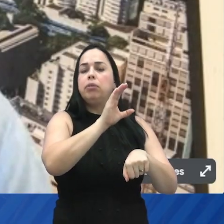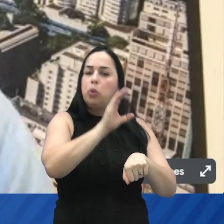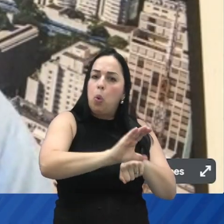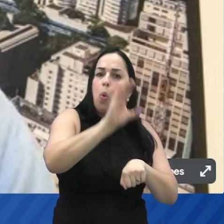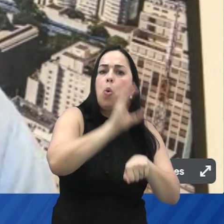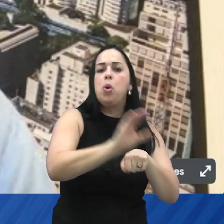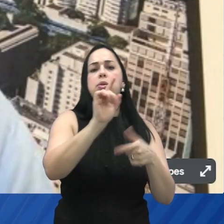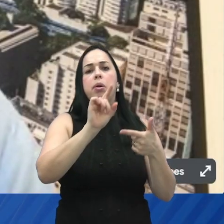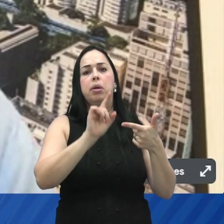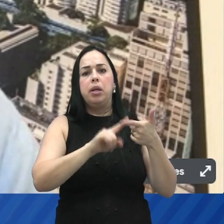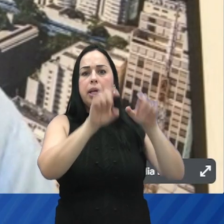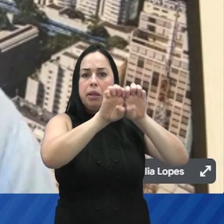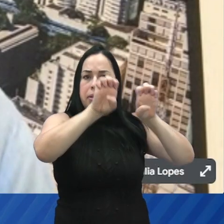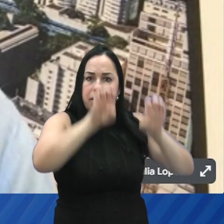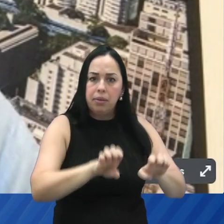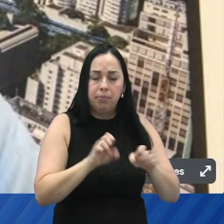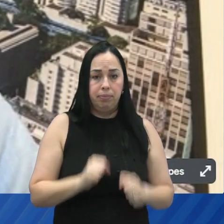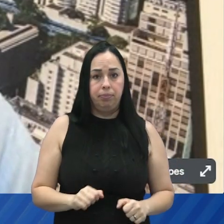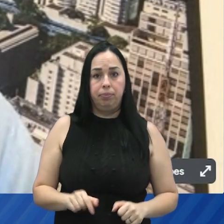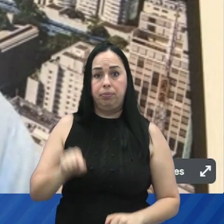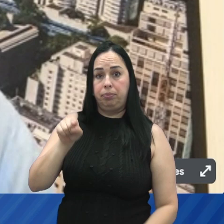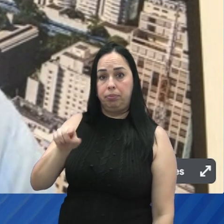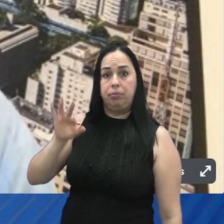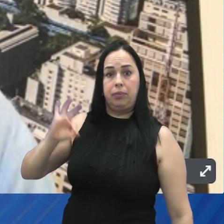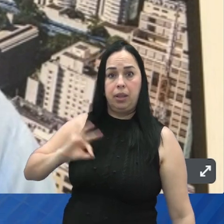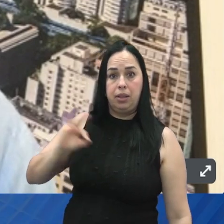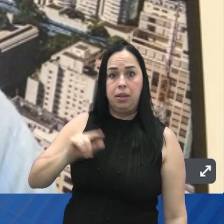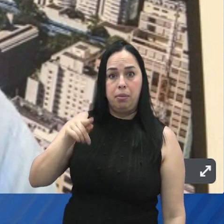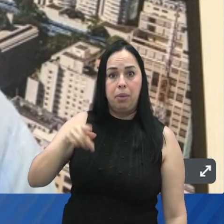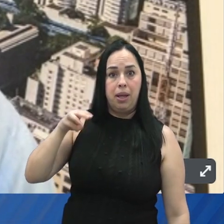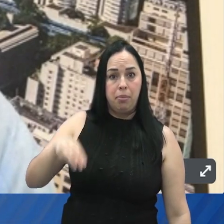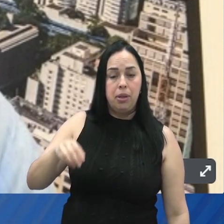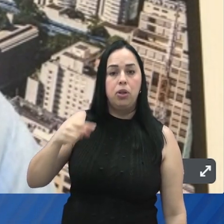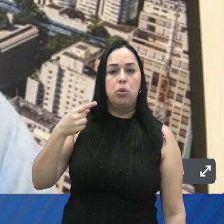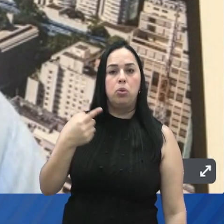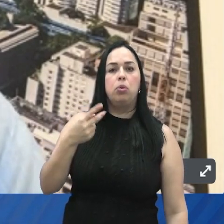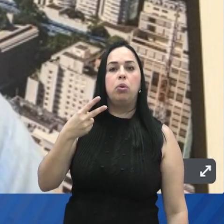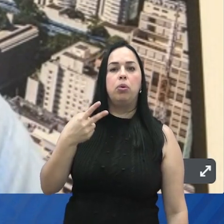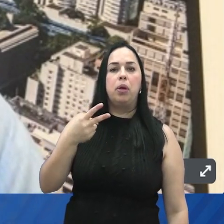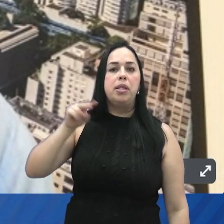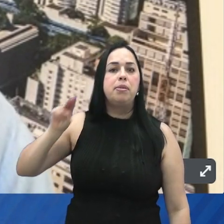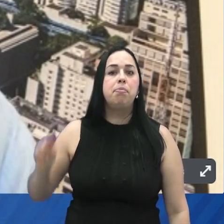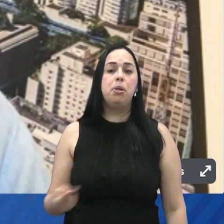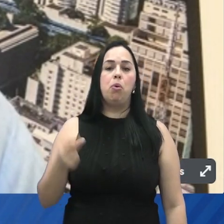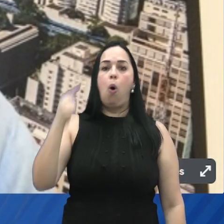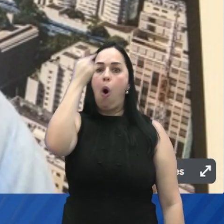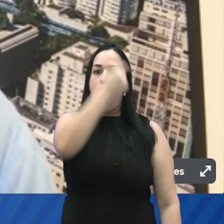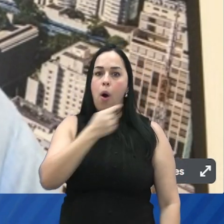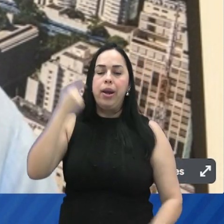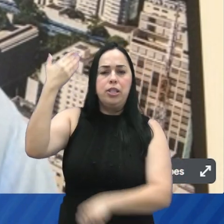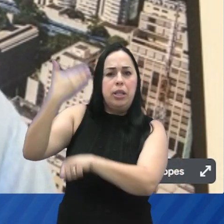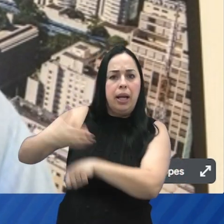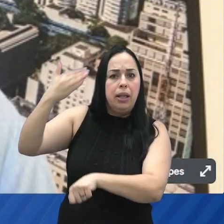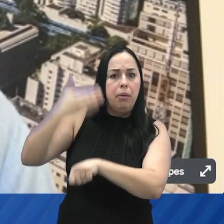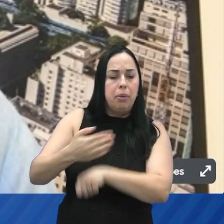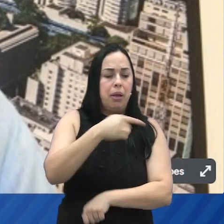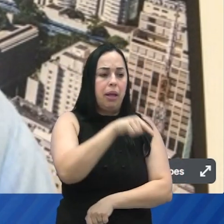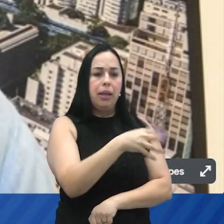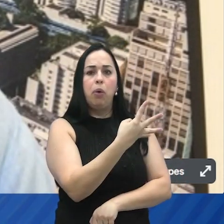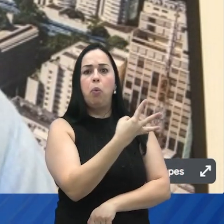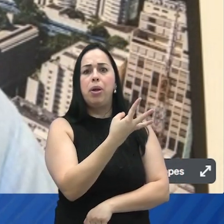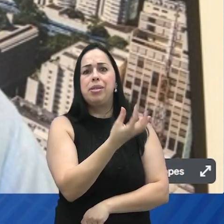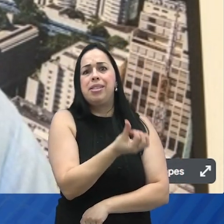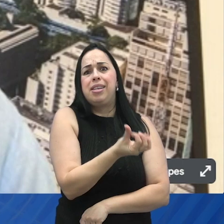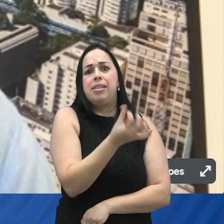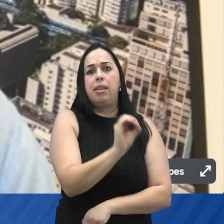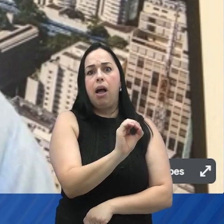Os PMs, eles têm uma carga de 2.700 horas de preparo, os guardas municipais, por padrão, têm